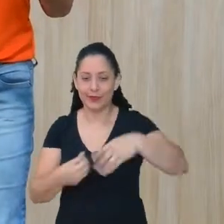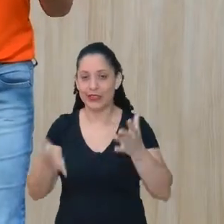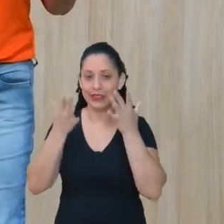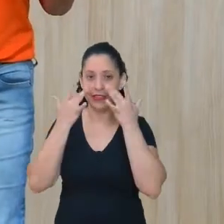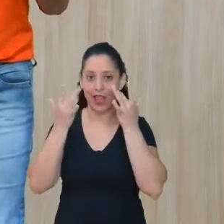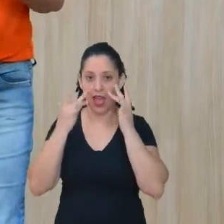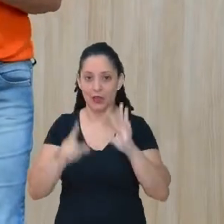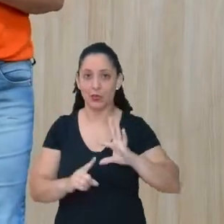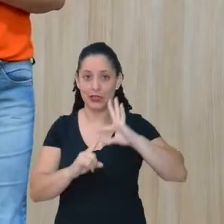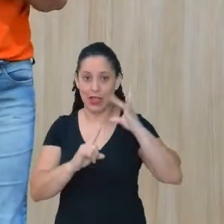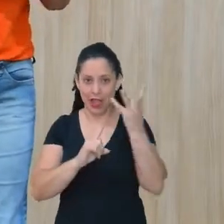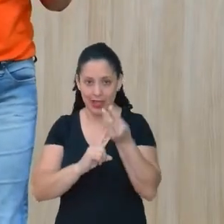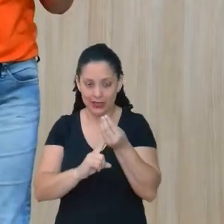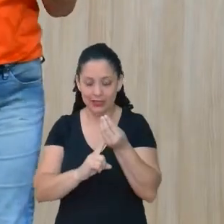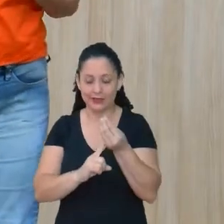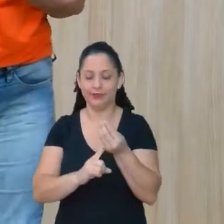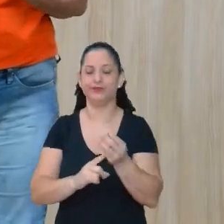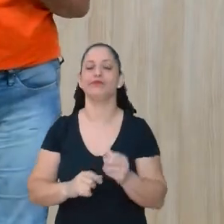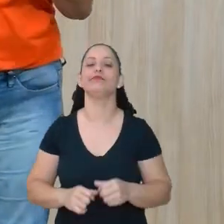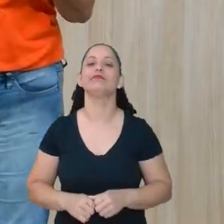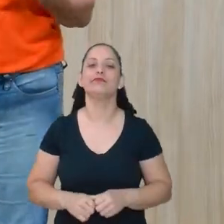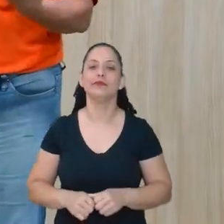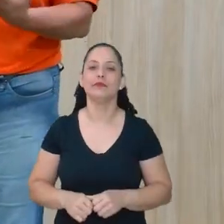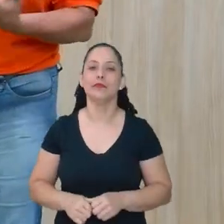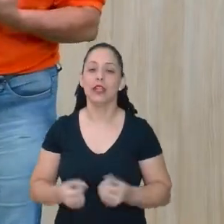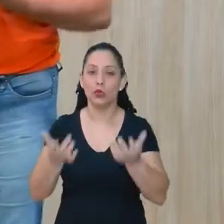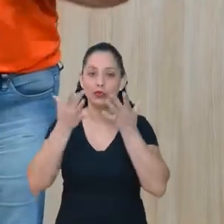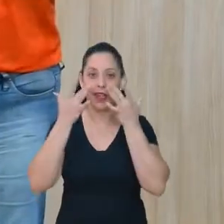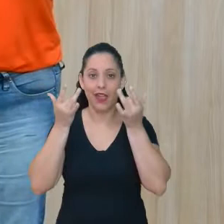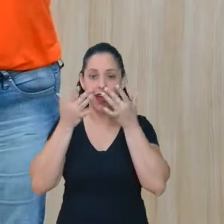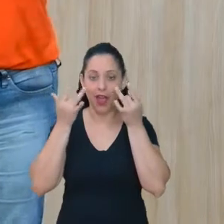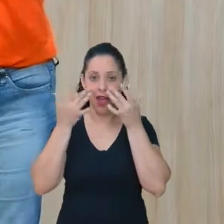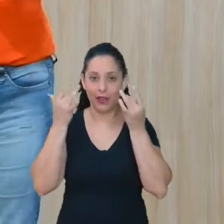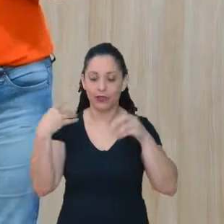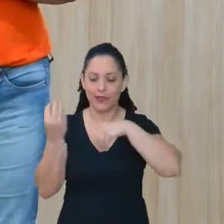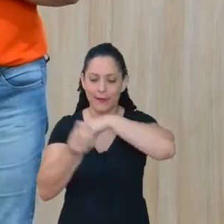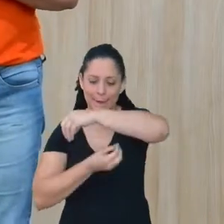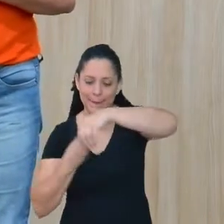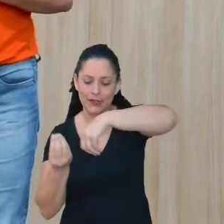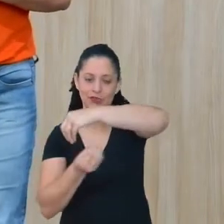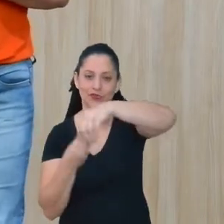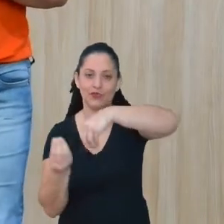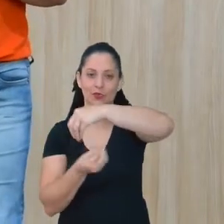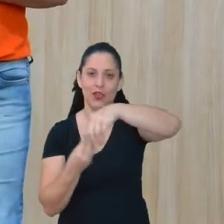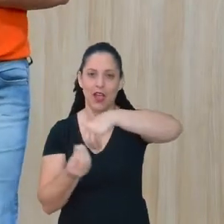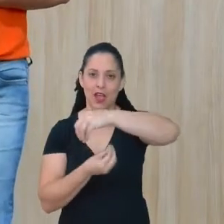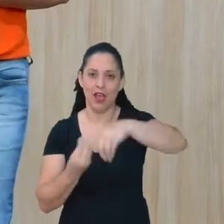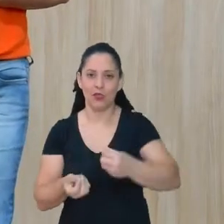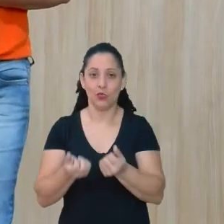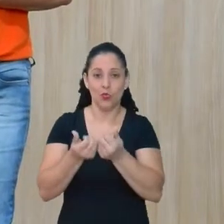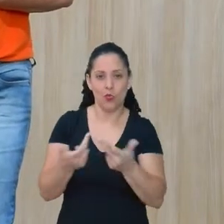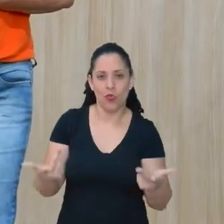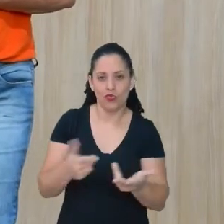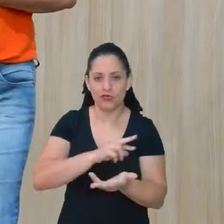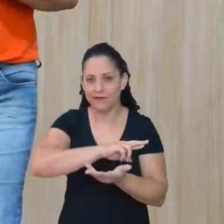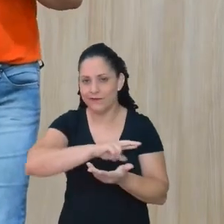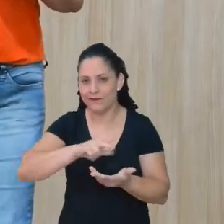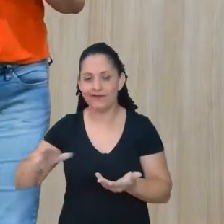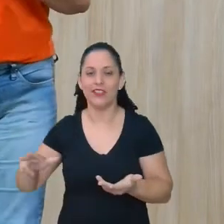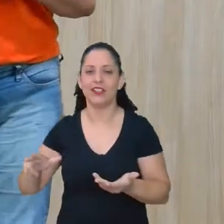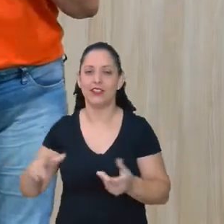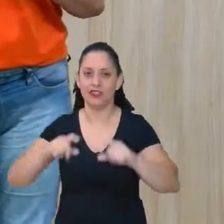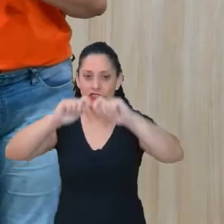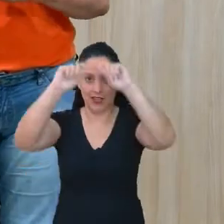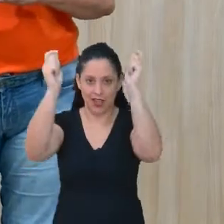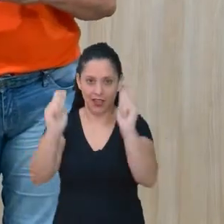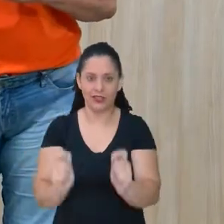arte, digamos assim, não do teatro, mas da arte, porque o teatro vai estar misturado, né, com outras formas de arte, e aí